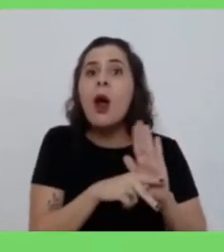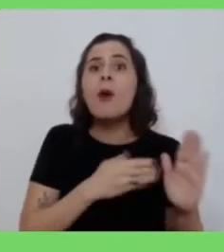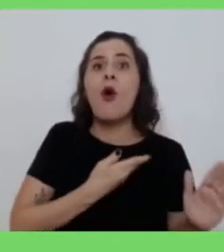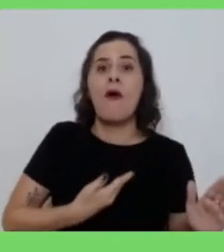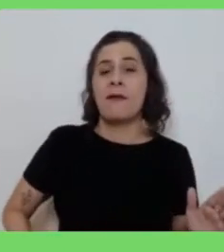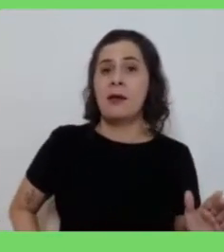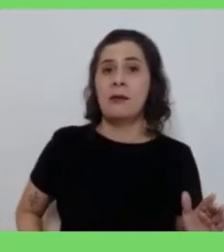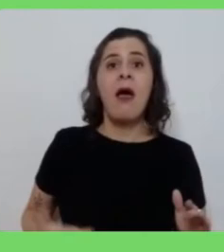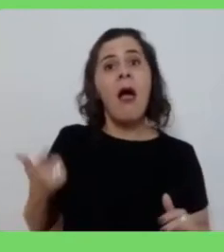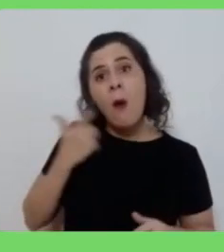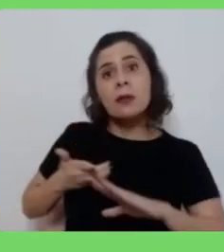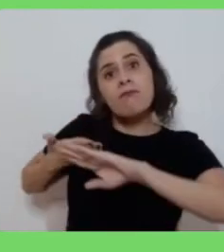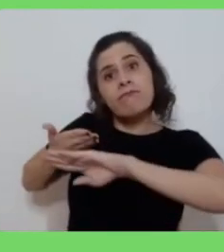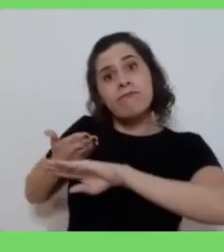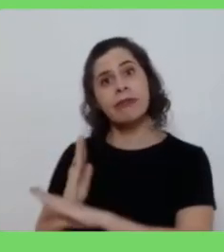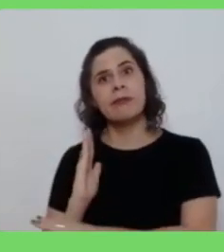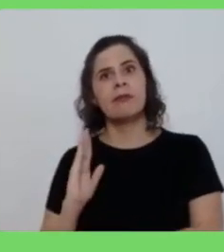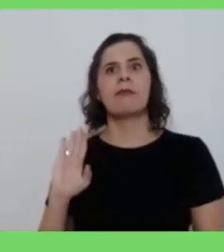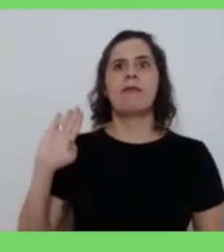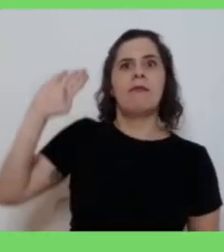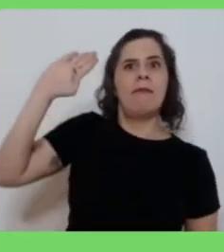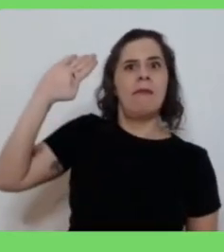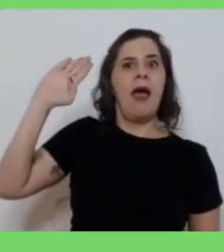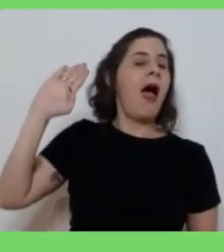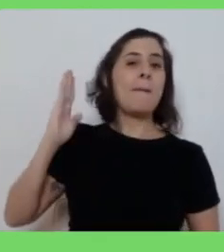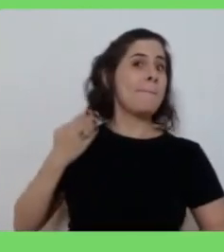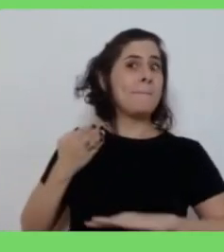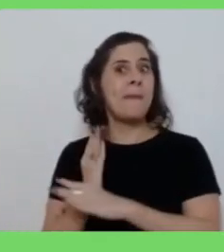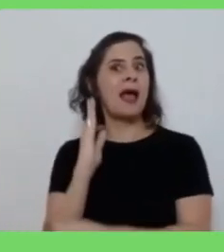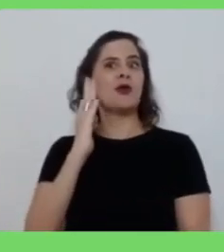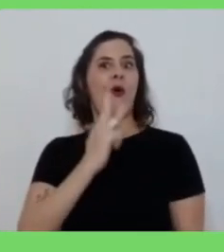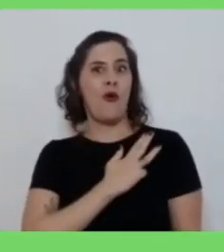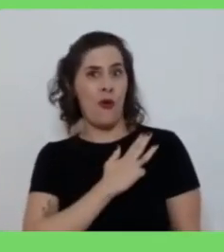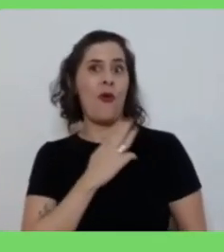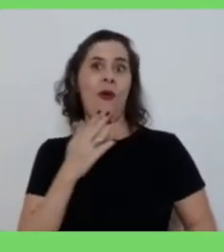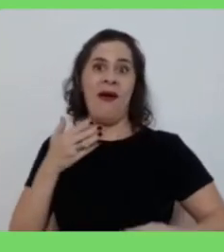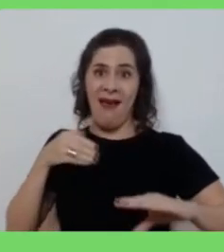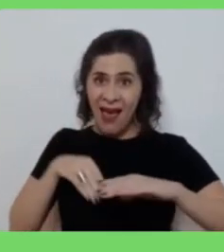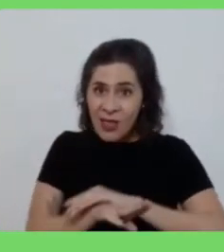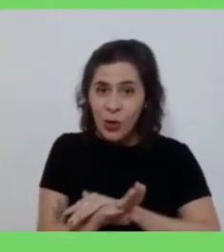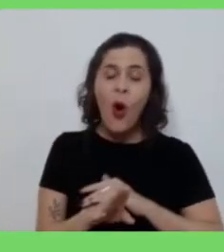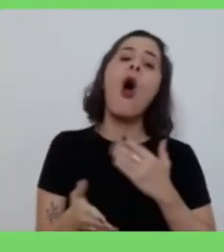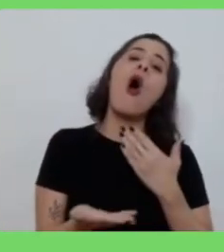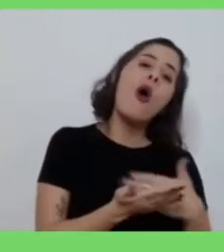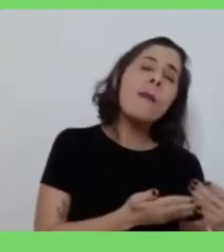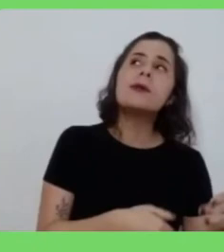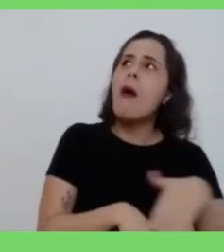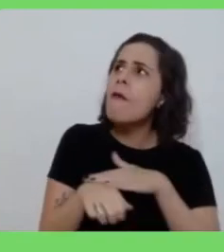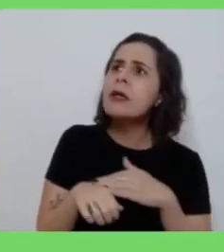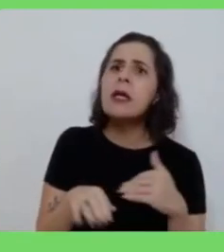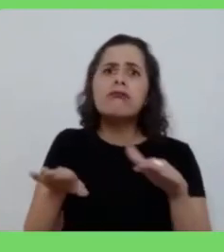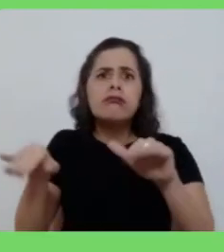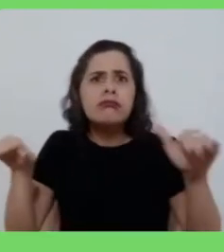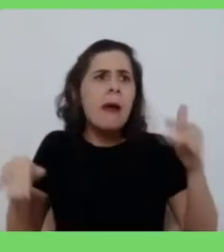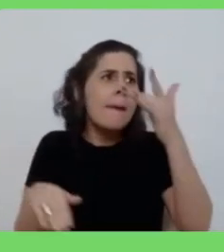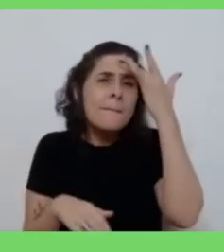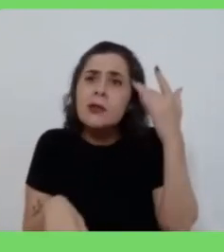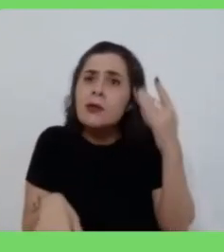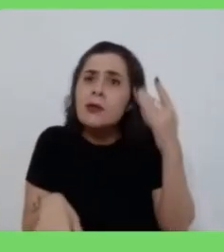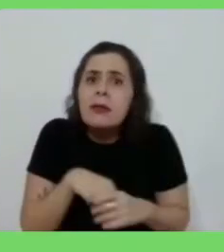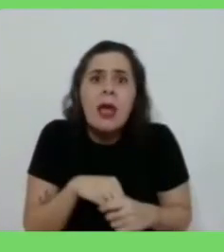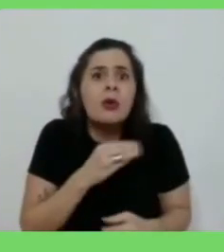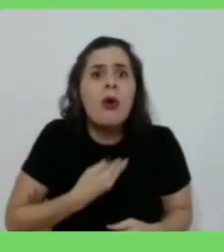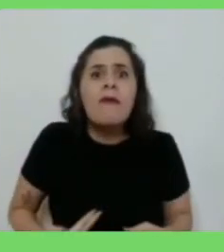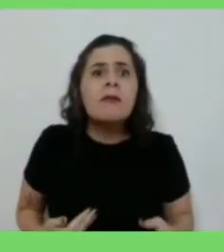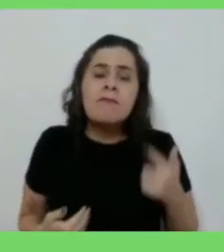que ganhou as eleições né a gente começou a conversar com uma série de pares dentro do governo para que essas essas